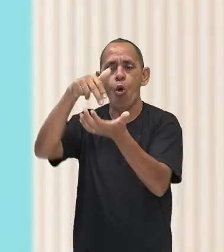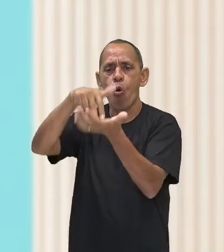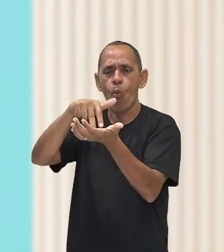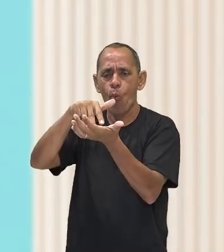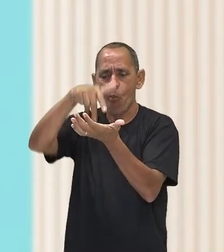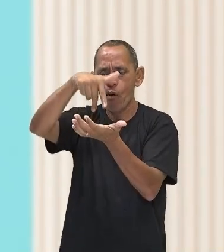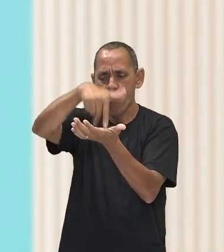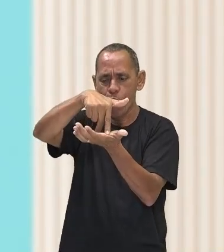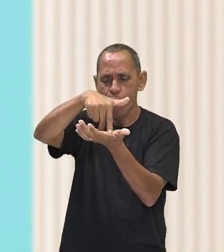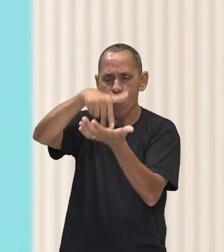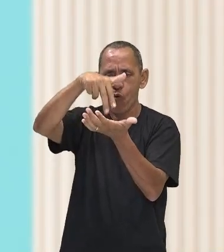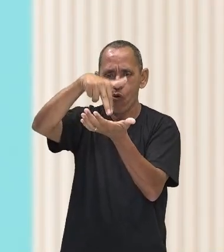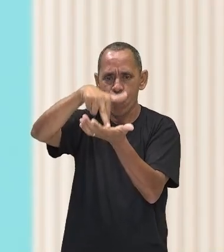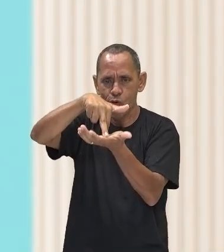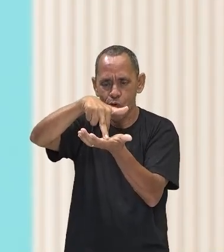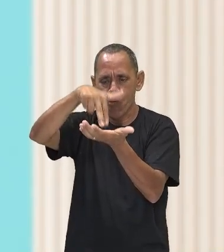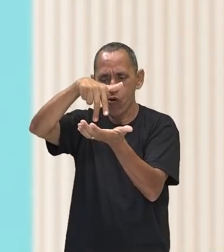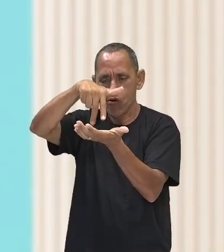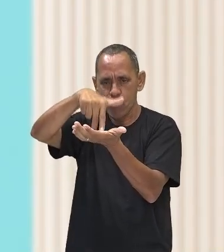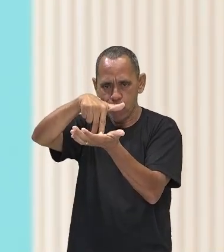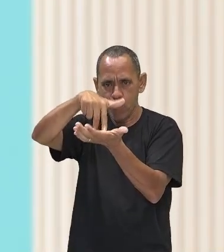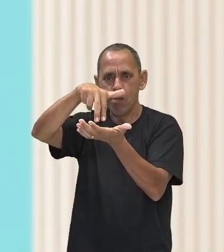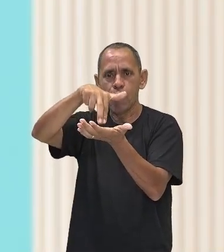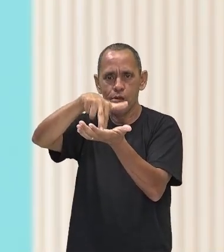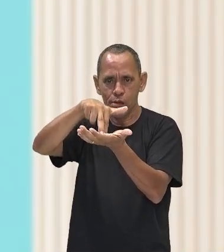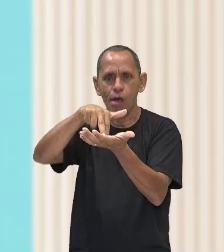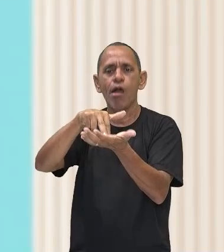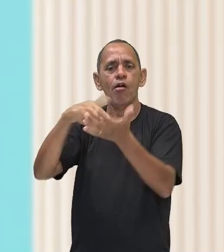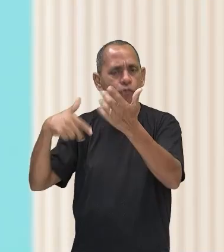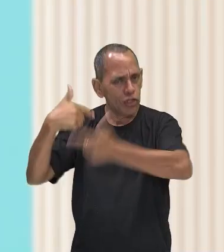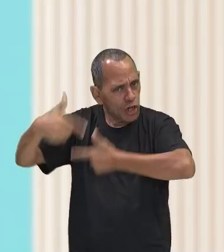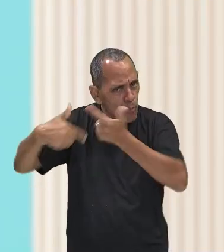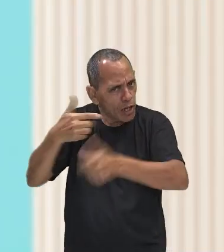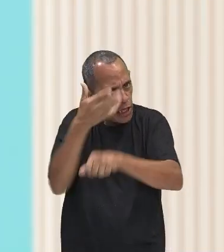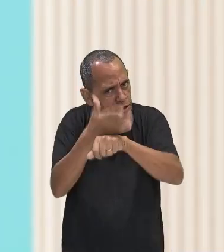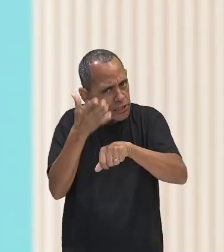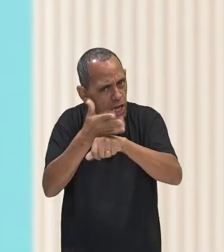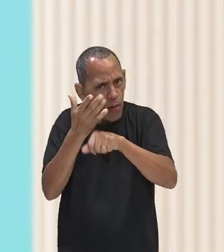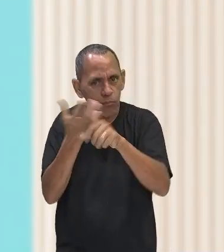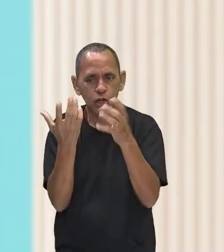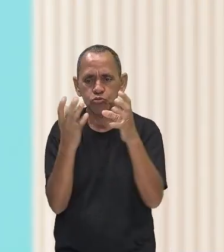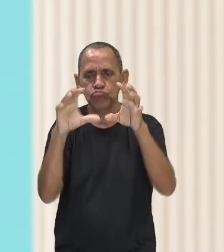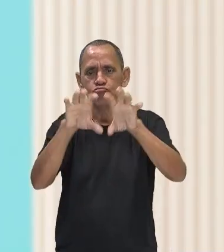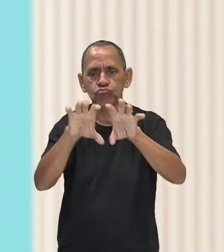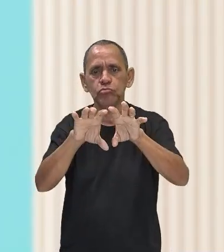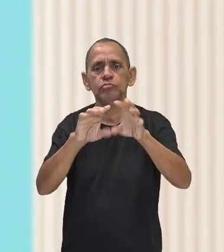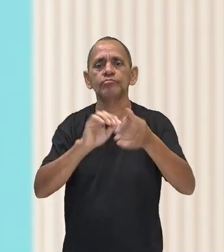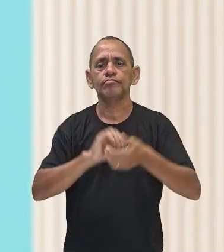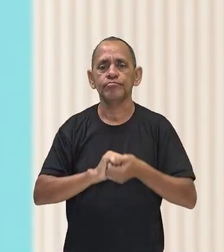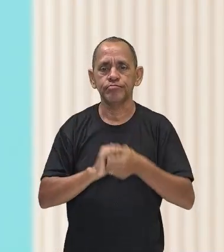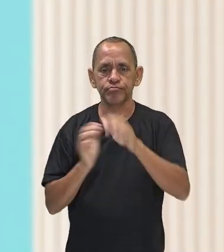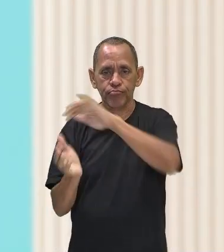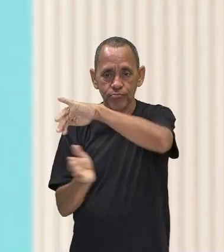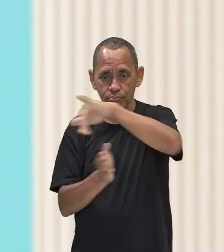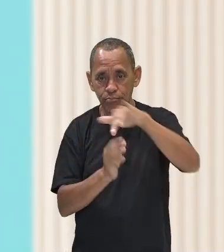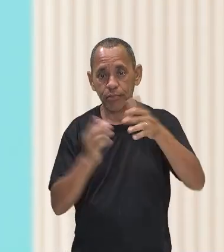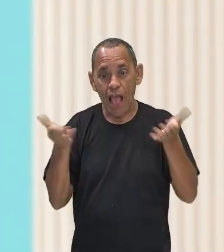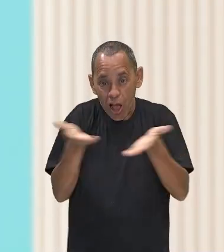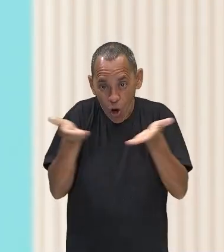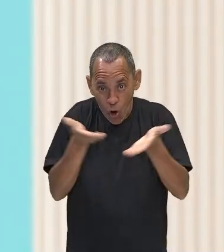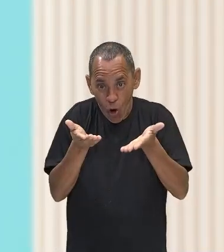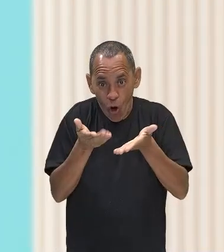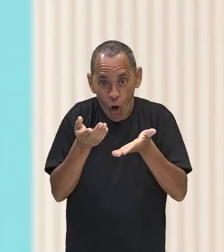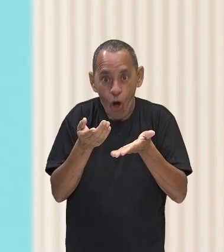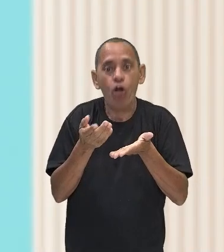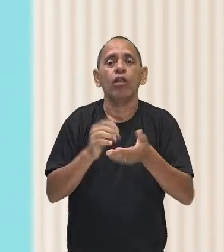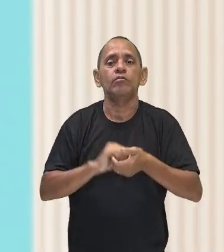muita eficiência os seus glúteos fortalecendo bastante seus glúteos agora a gente já viu a parte